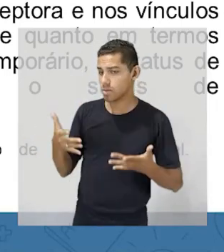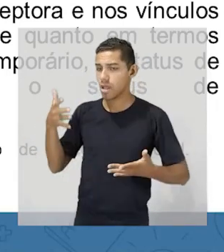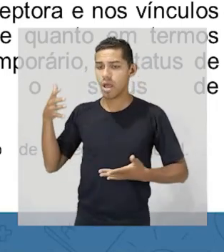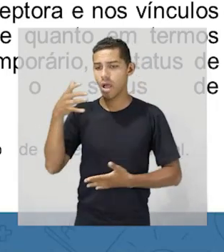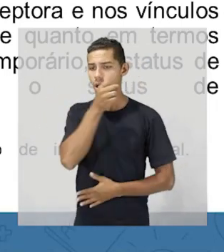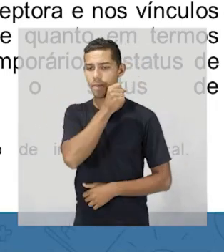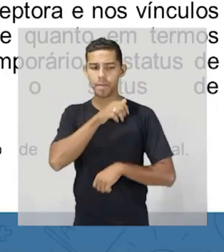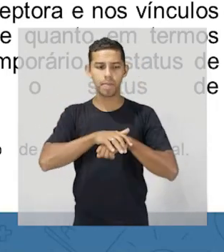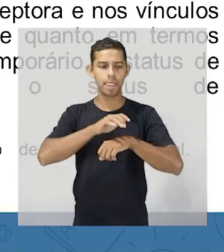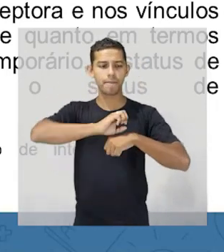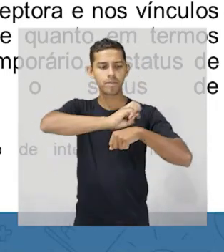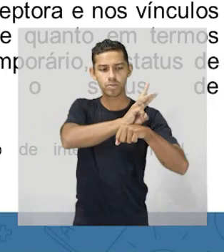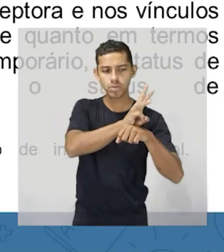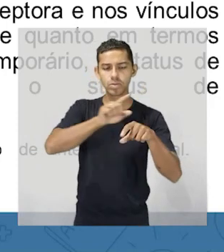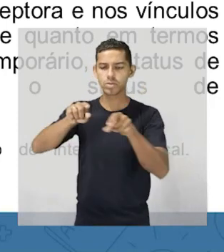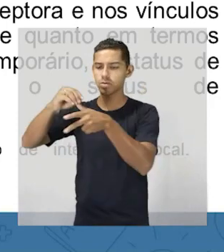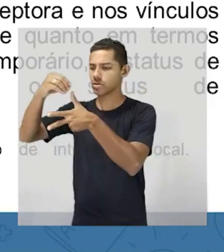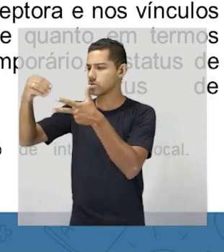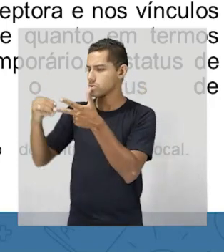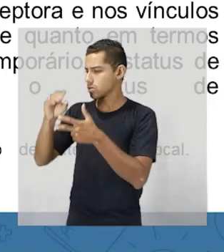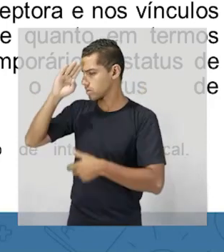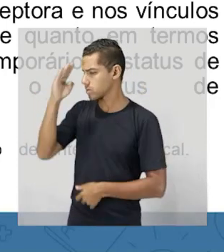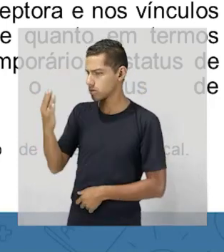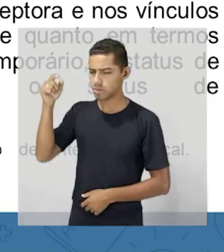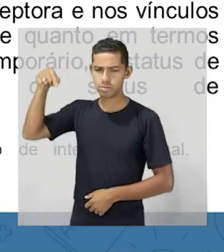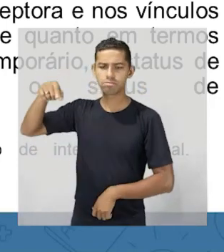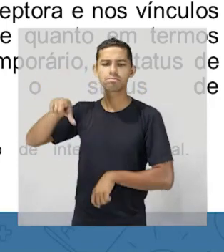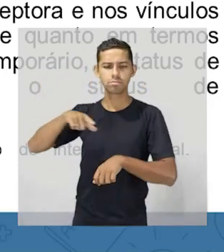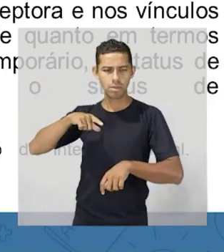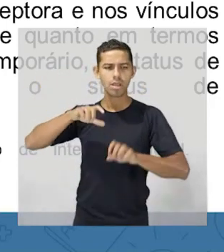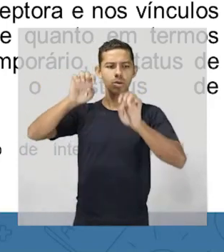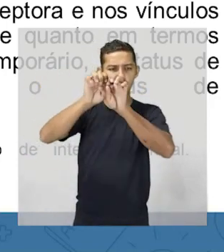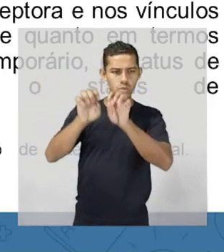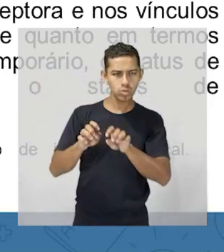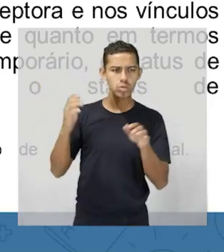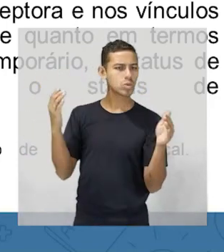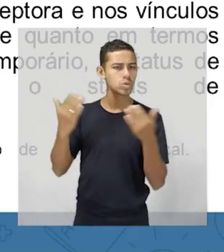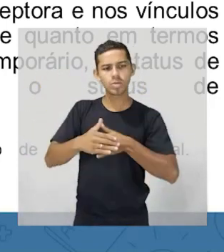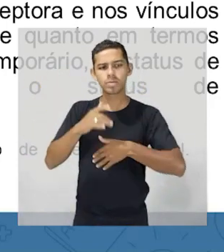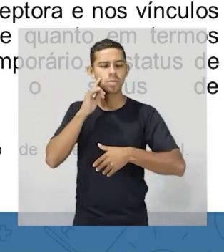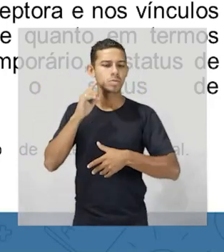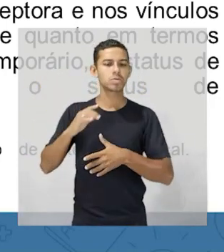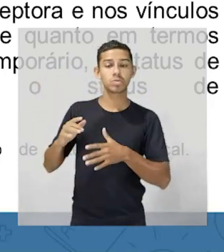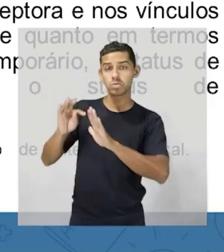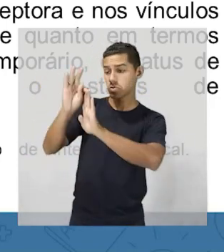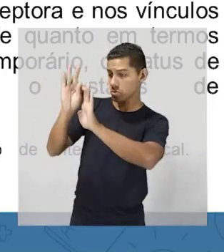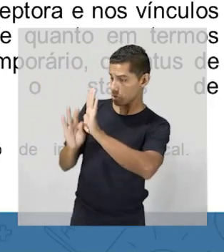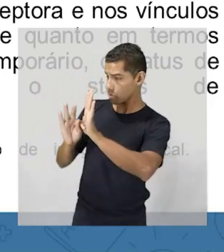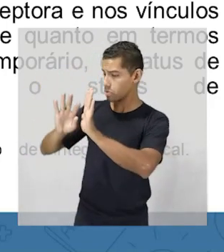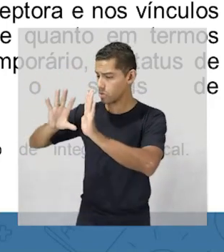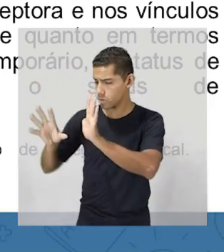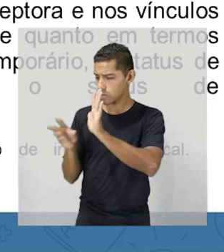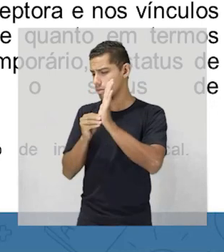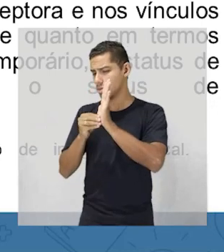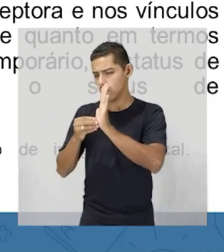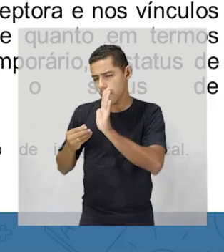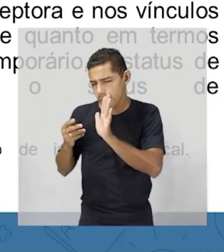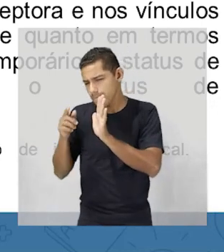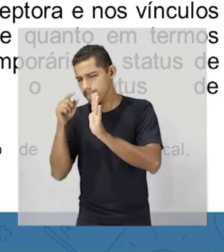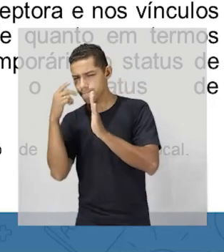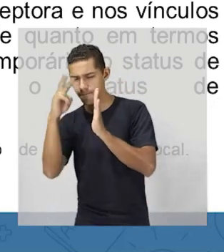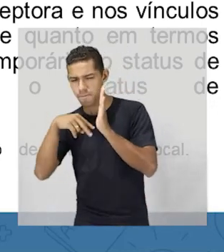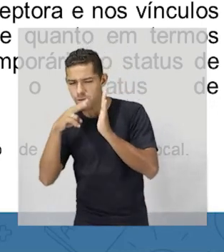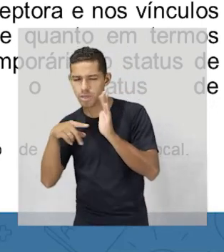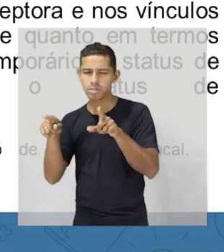questões, tanto da UEMA, mas principalmente do Enem, elas vão ter uma estrutura de prova, baseada em um texto motivador, comando da questão e após